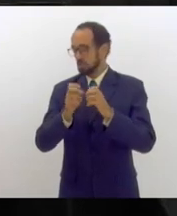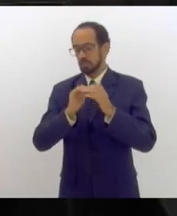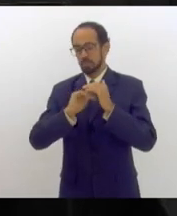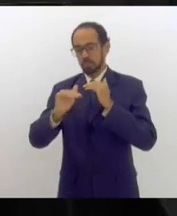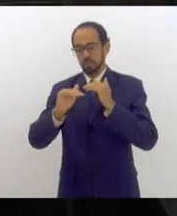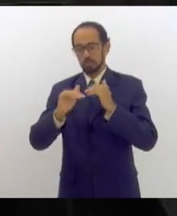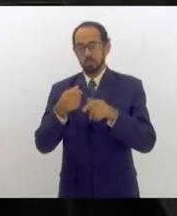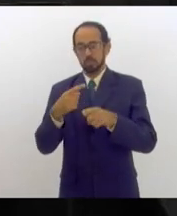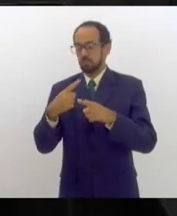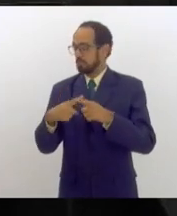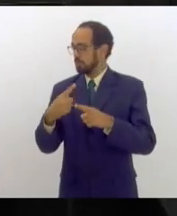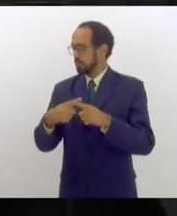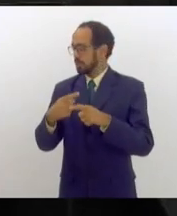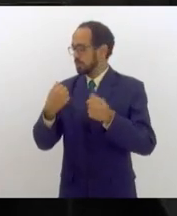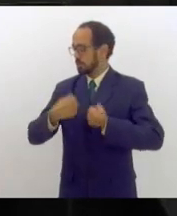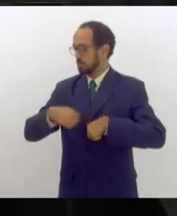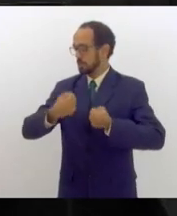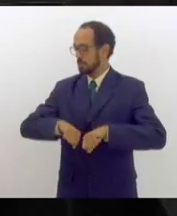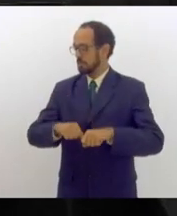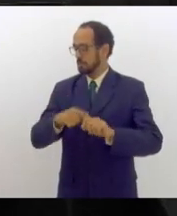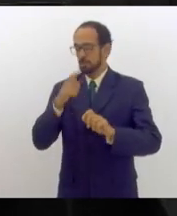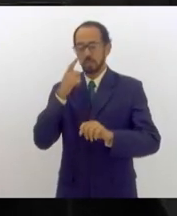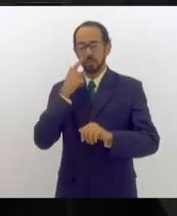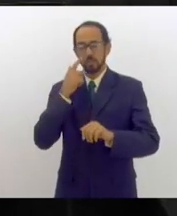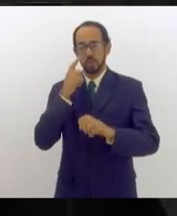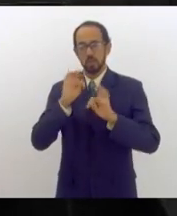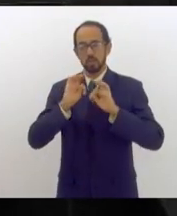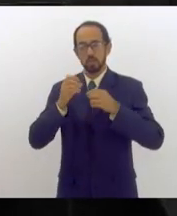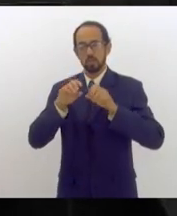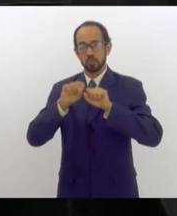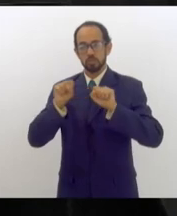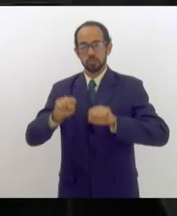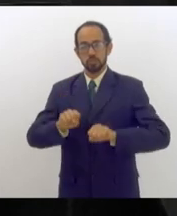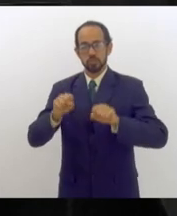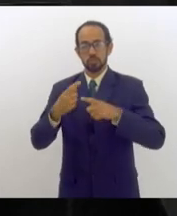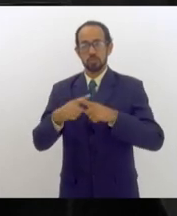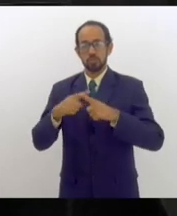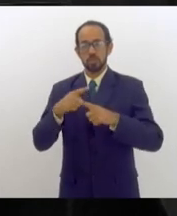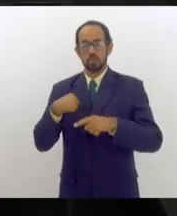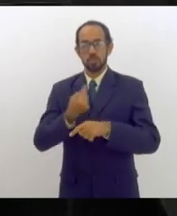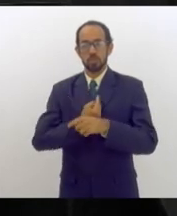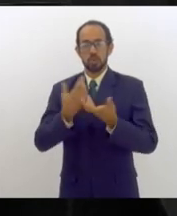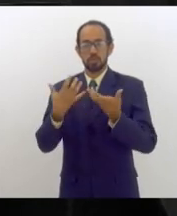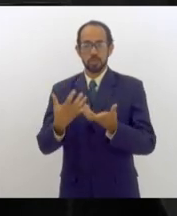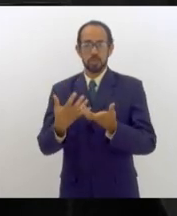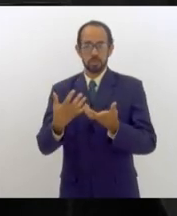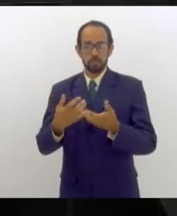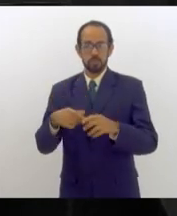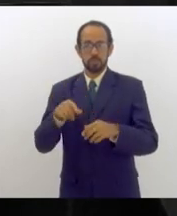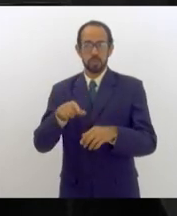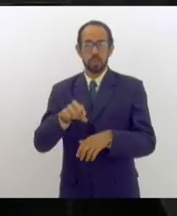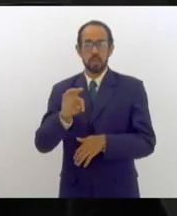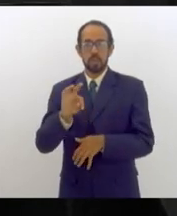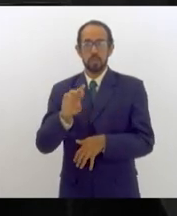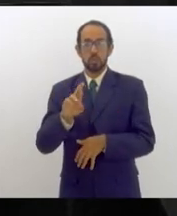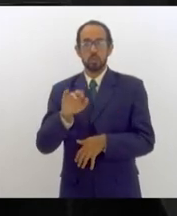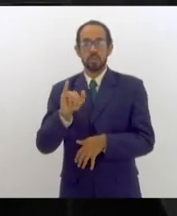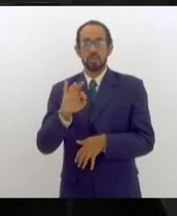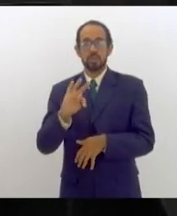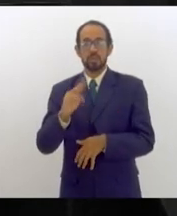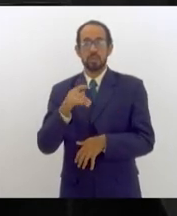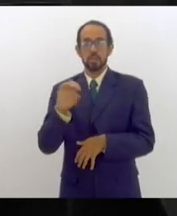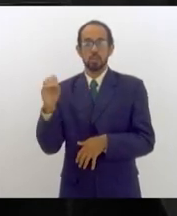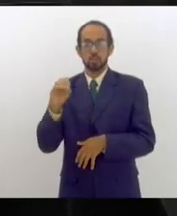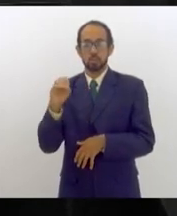todos os sistemas porque nós queremos esse trilho aqui mesmo o trilho